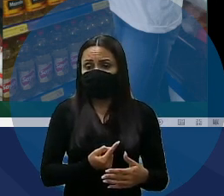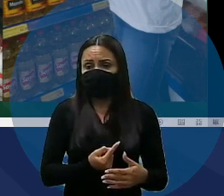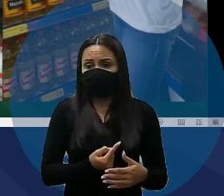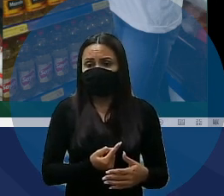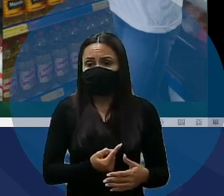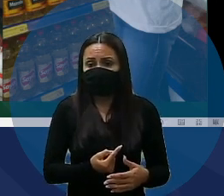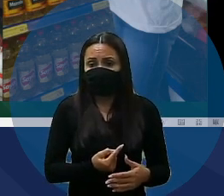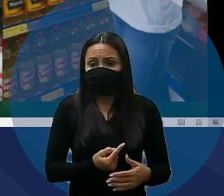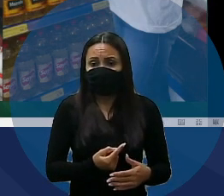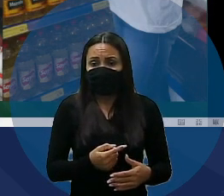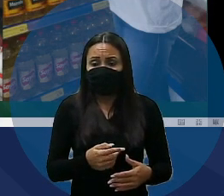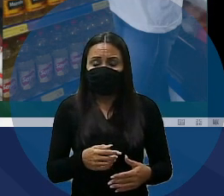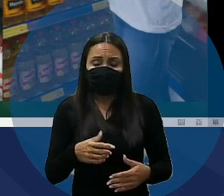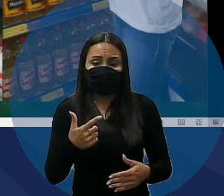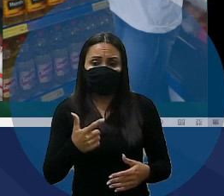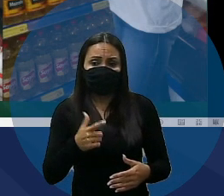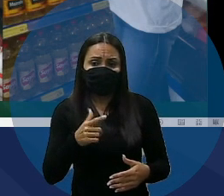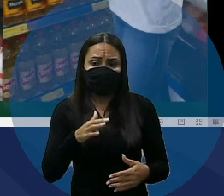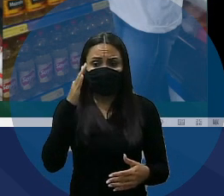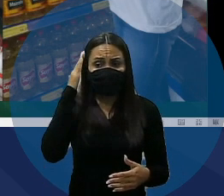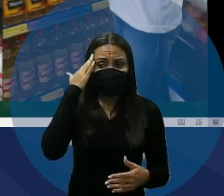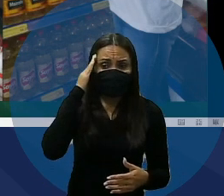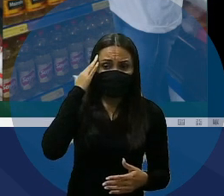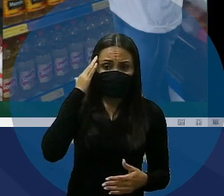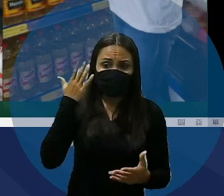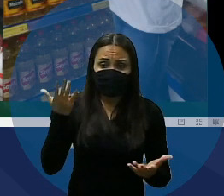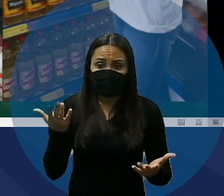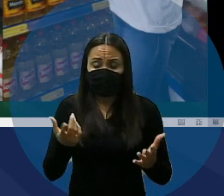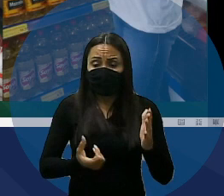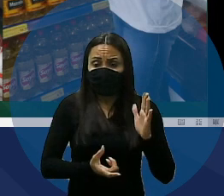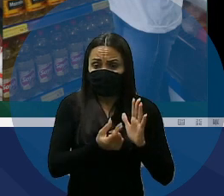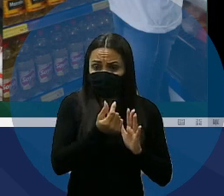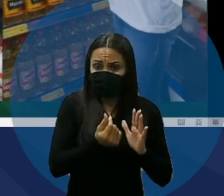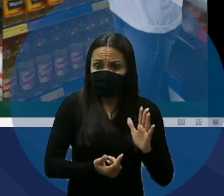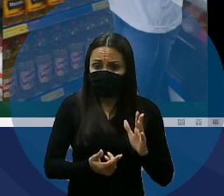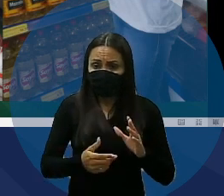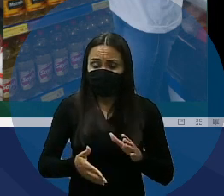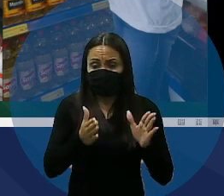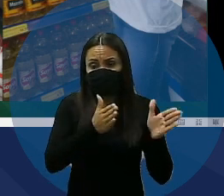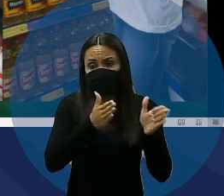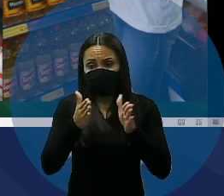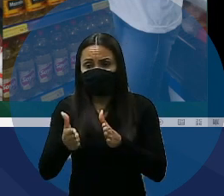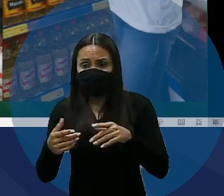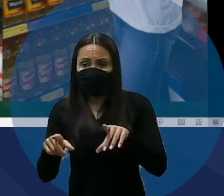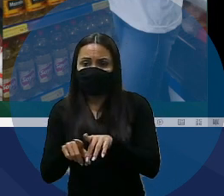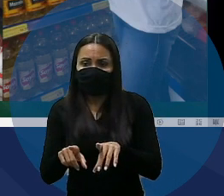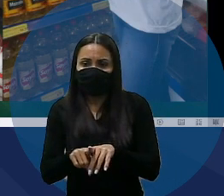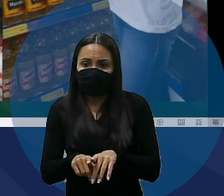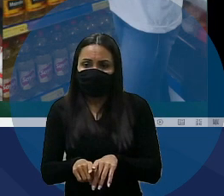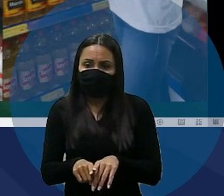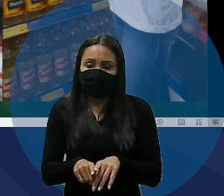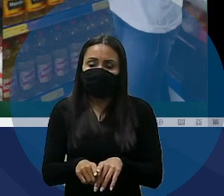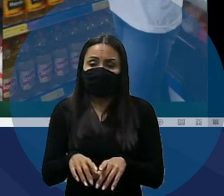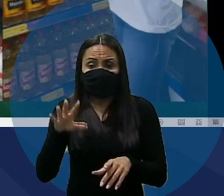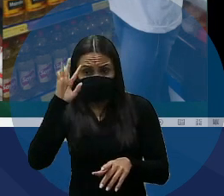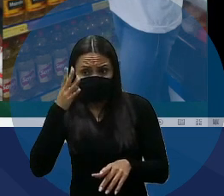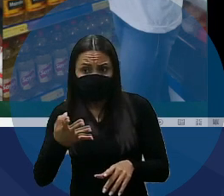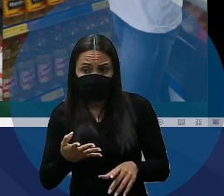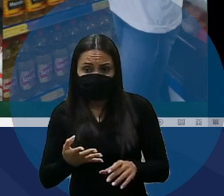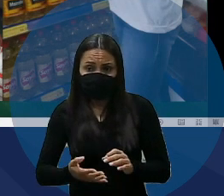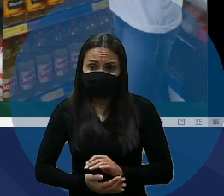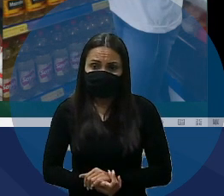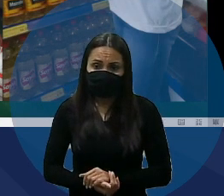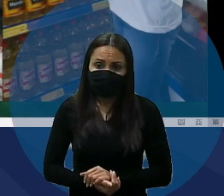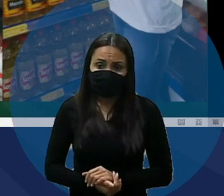não tem o conhecimento, o dinheiro é um problema. Por outro lado, quando se tem o conhecimento, o dinheiro é solução. Gasta